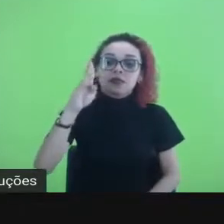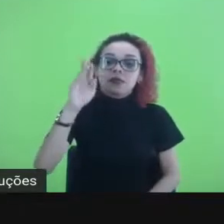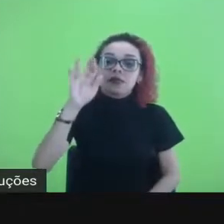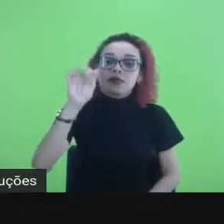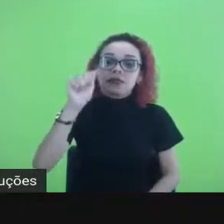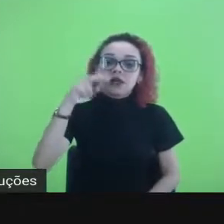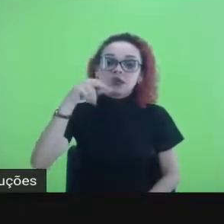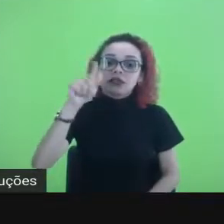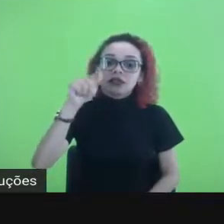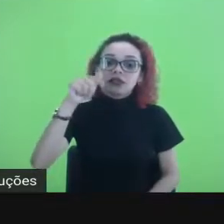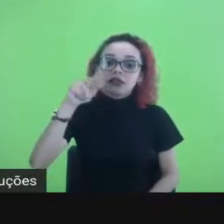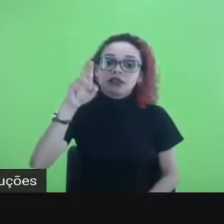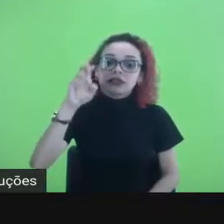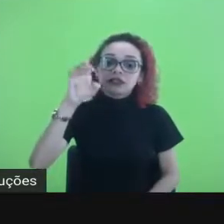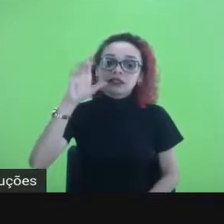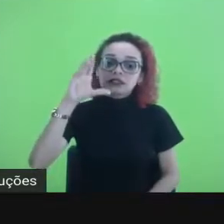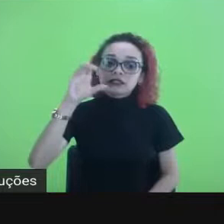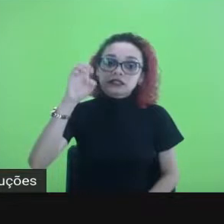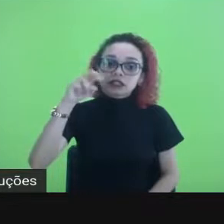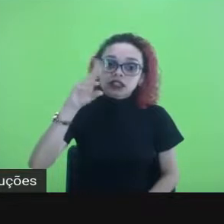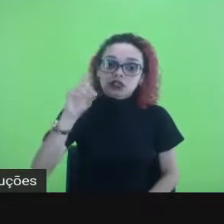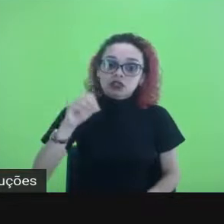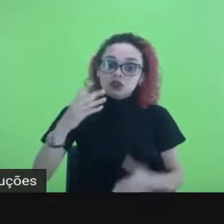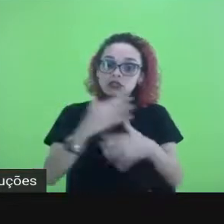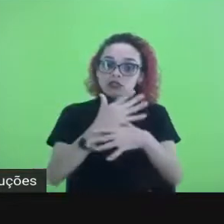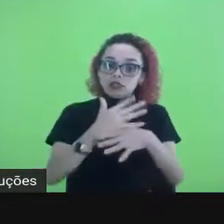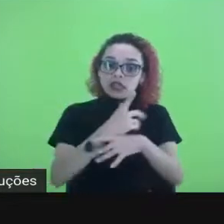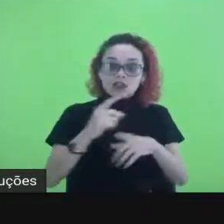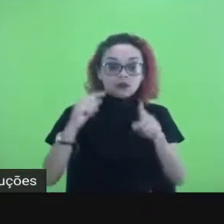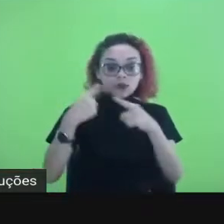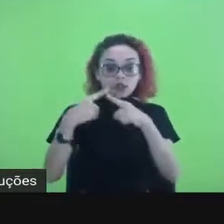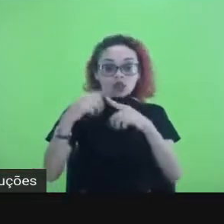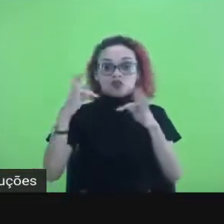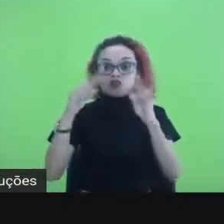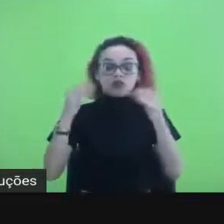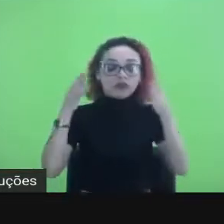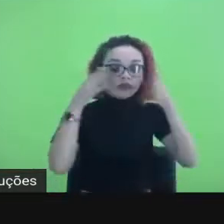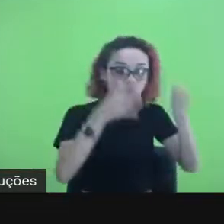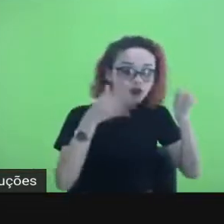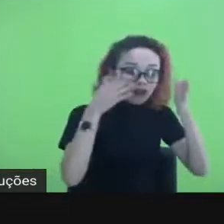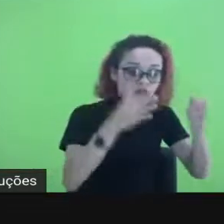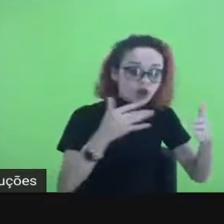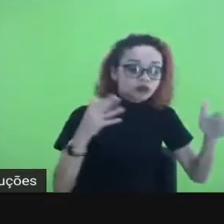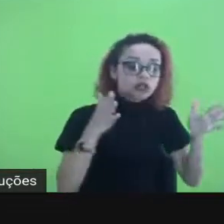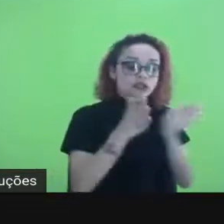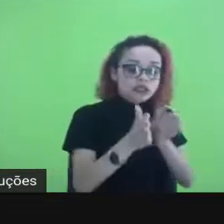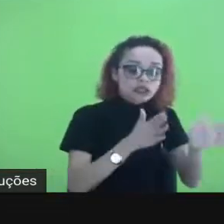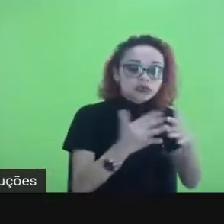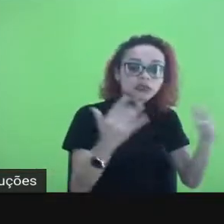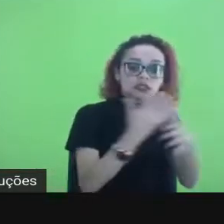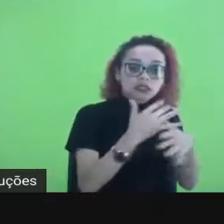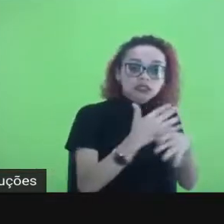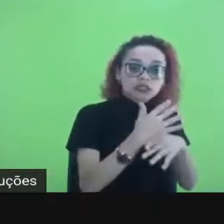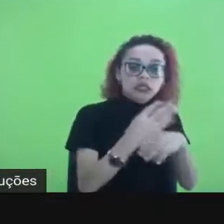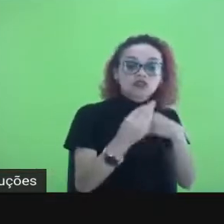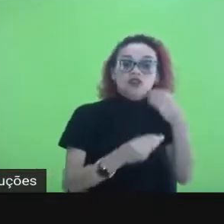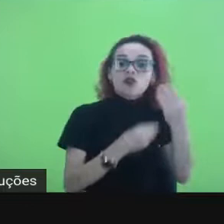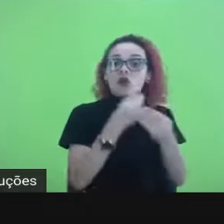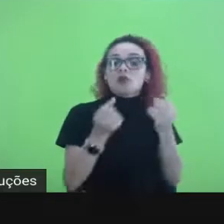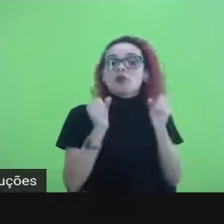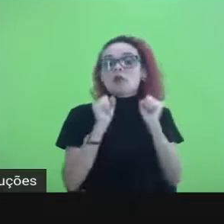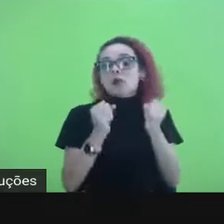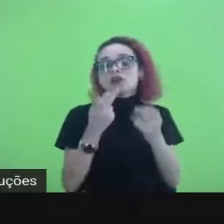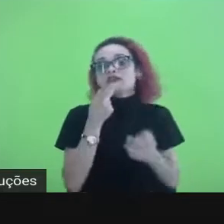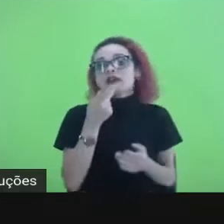né, e tudo volta aqui para essa questão do direito à cidade, né? Como a gente pode falar de uma cidade a partir de tudo que foi negado